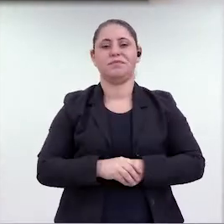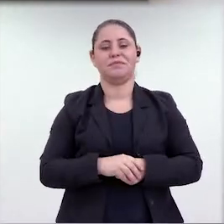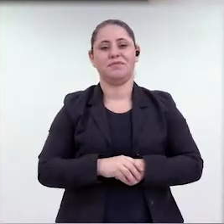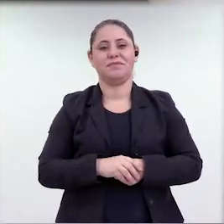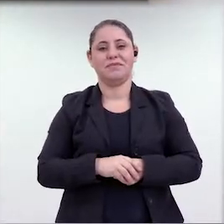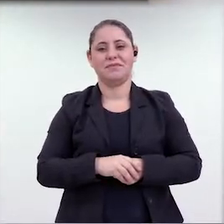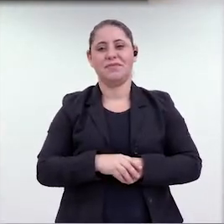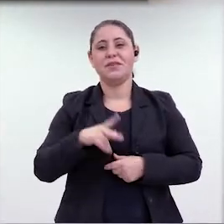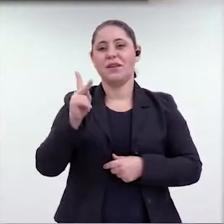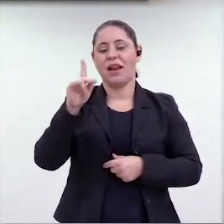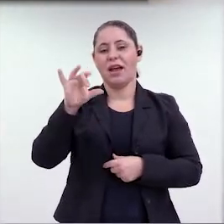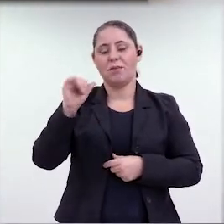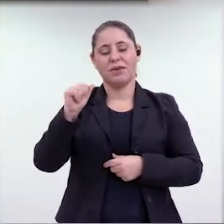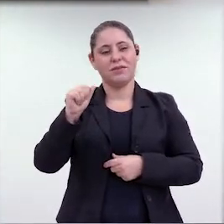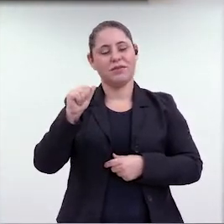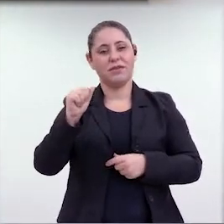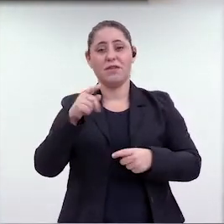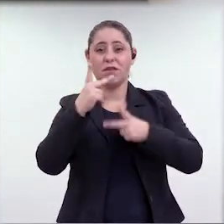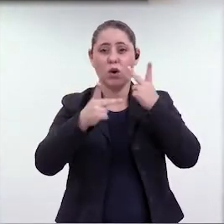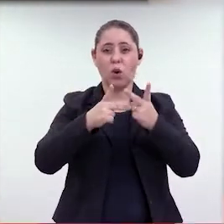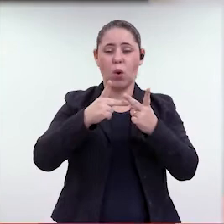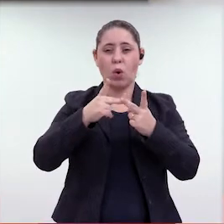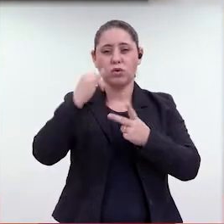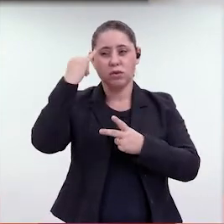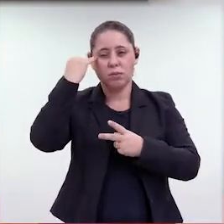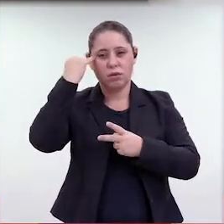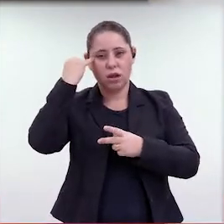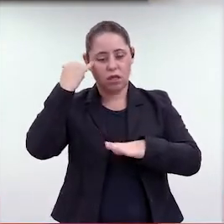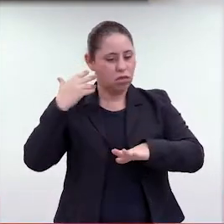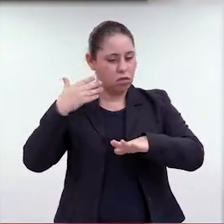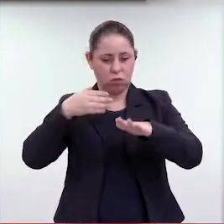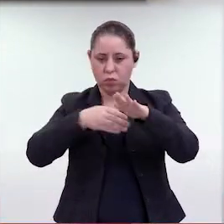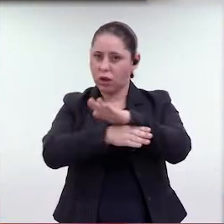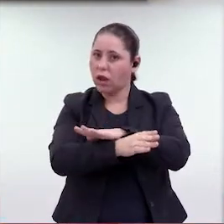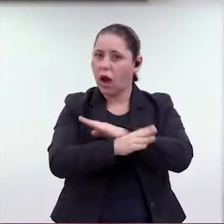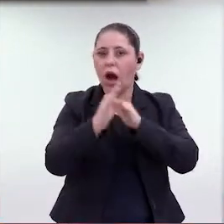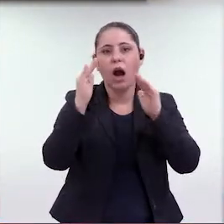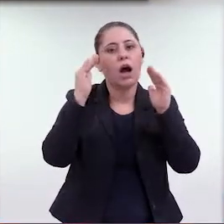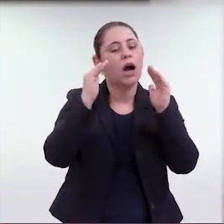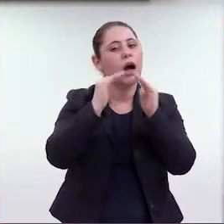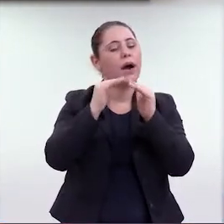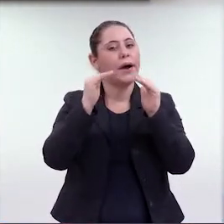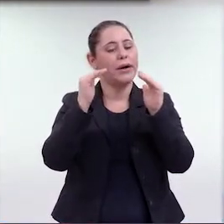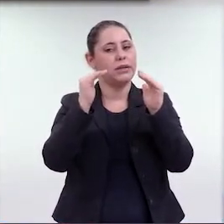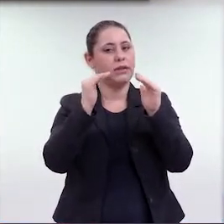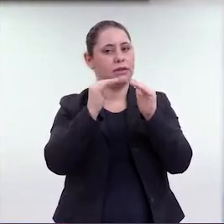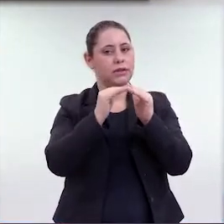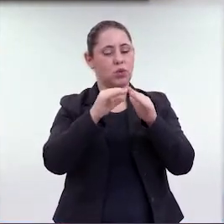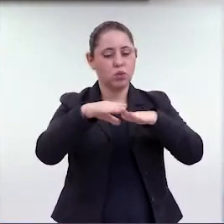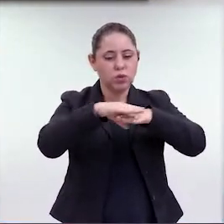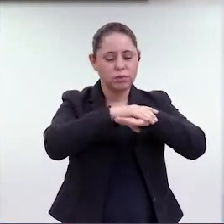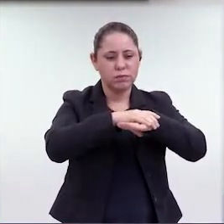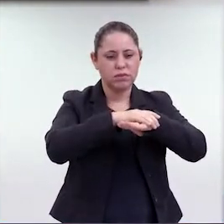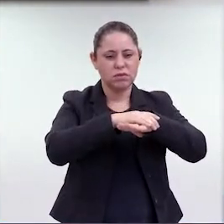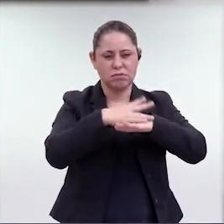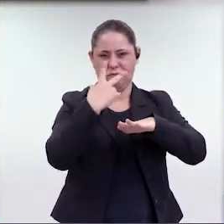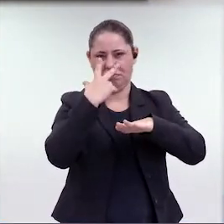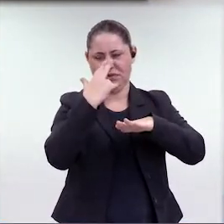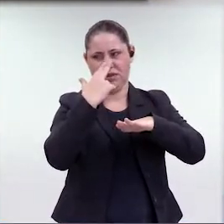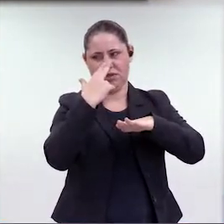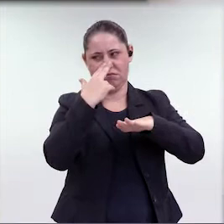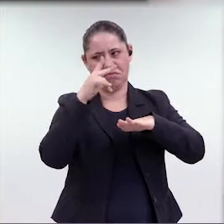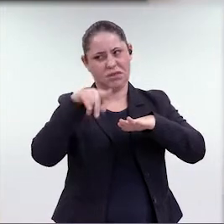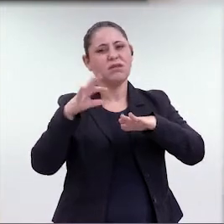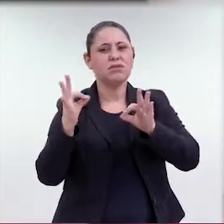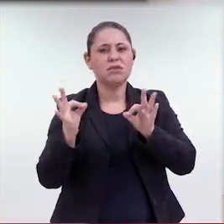comentou a respeito dos hábitos dos orientais de não entrarem com sapato dentro de casa, deixarem do lado de fora, que é algo assim que parece